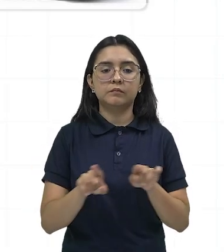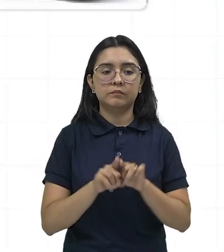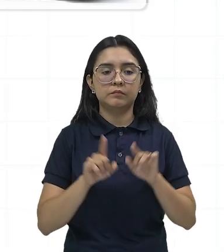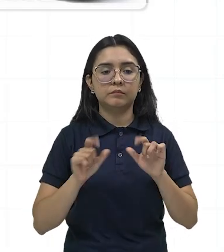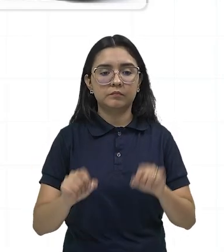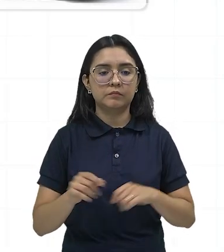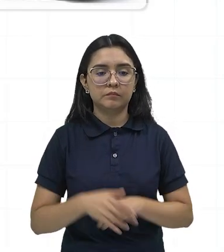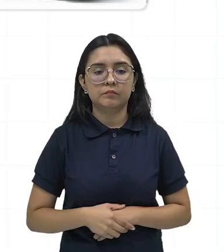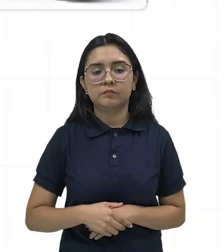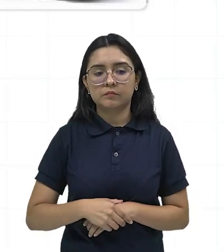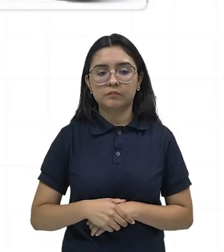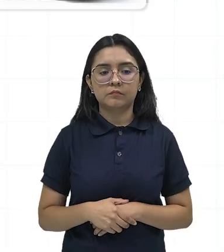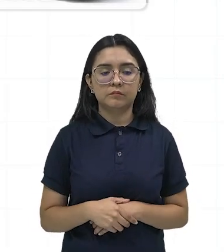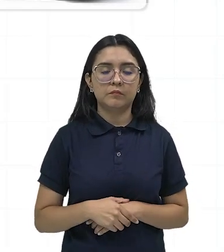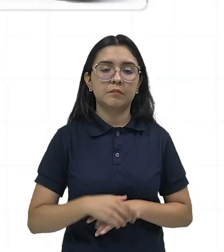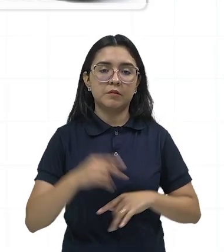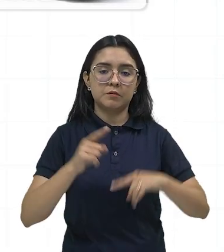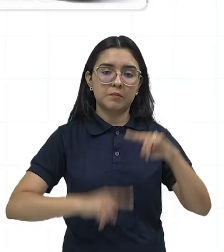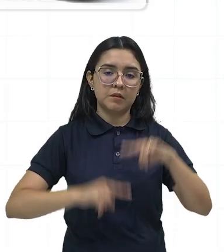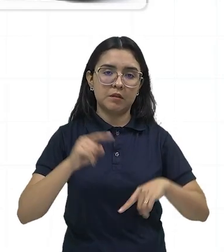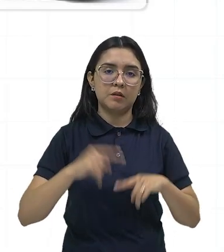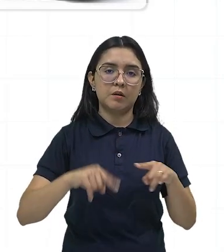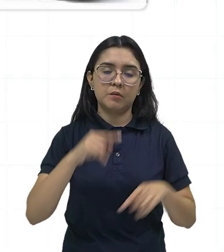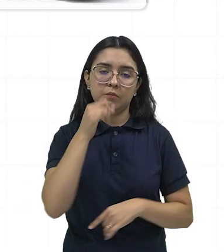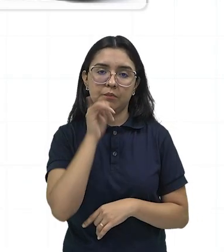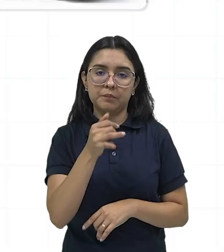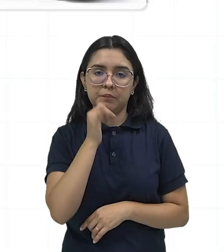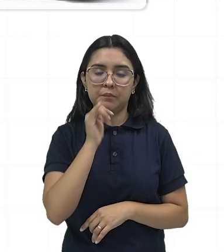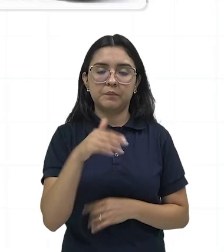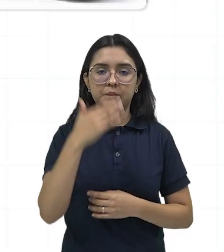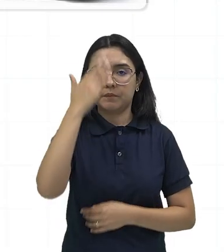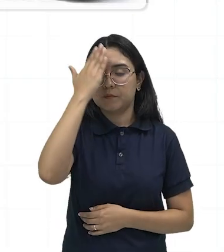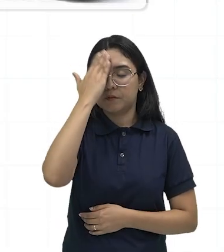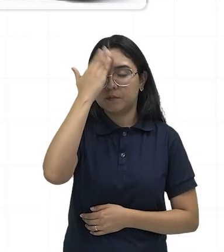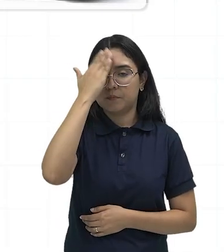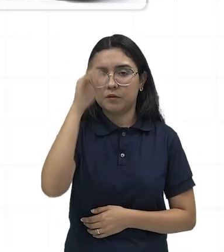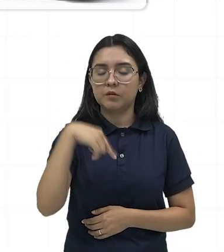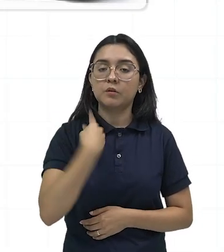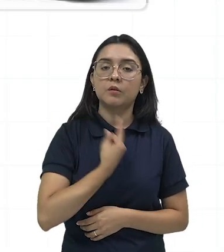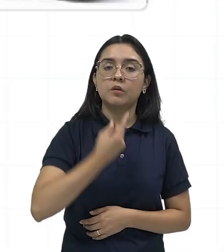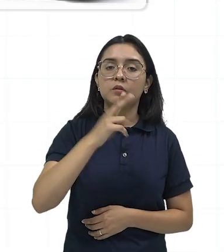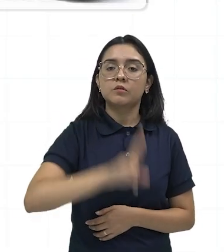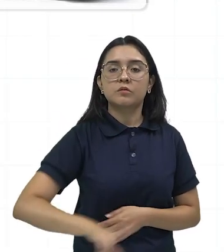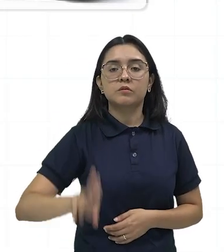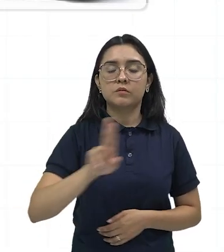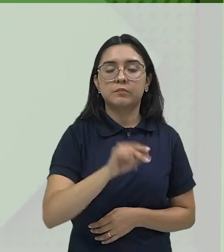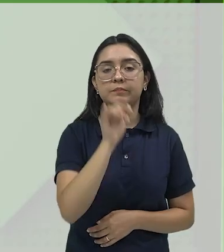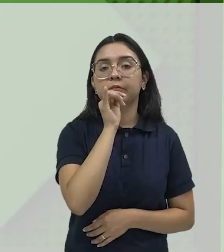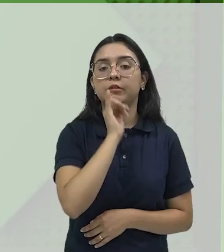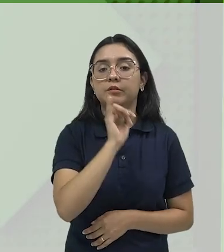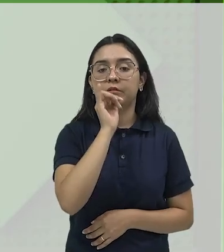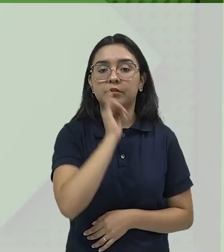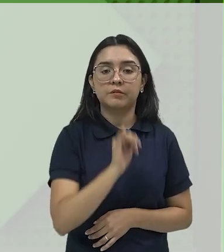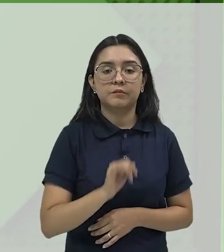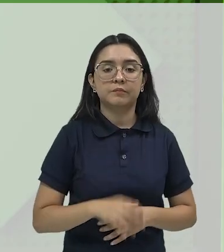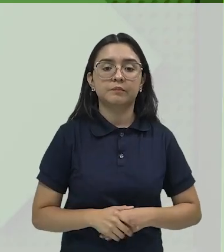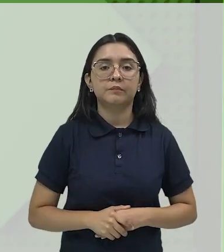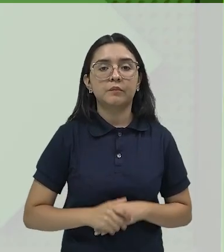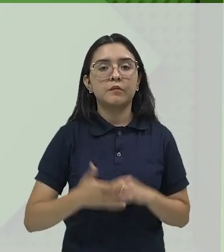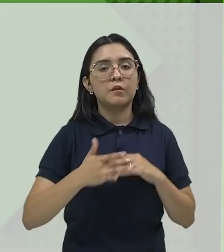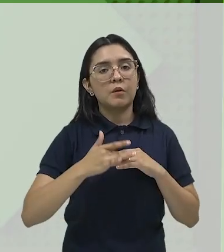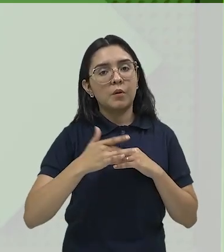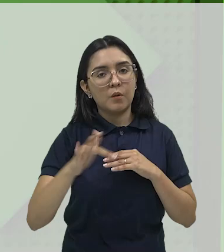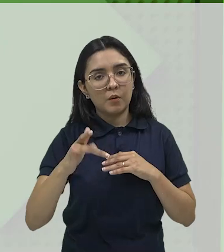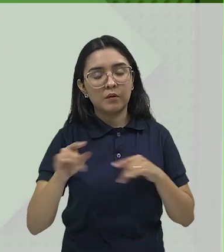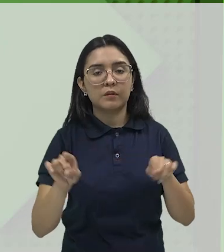em dispositivos eletrônicos. Vocês sabiam que nós utilizamos, por exemplo, ouro